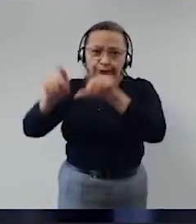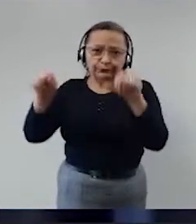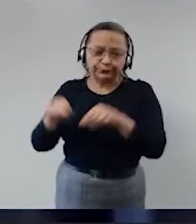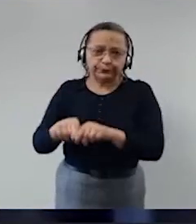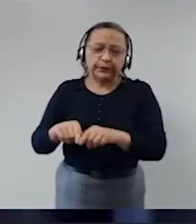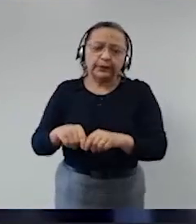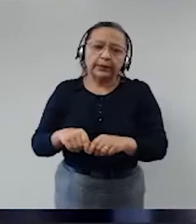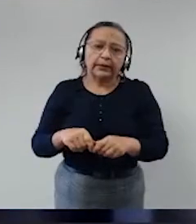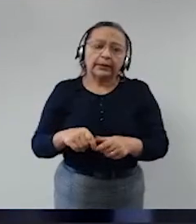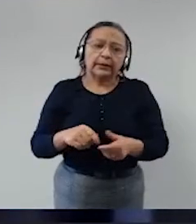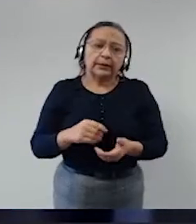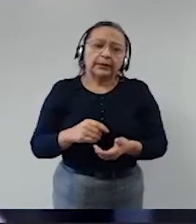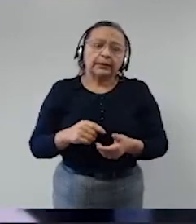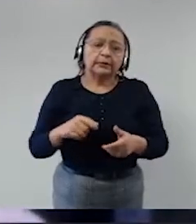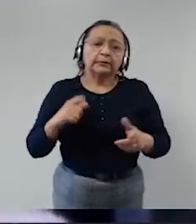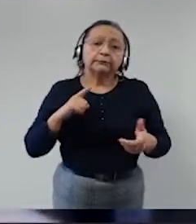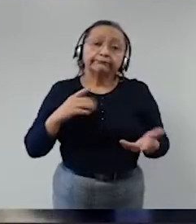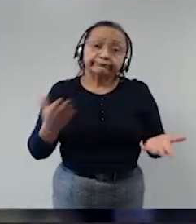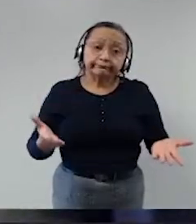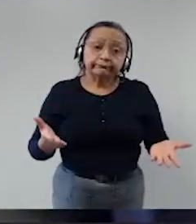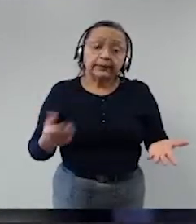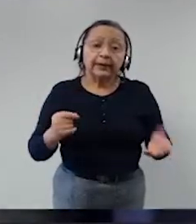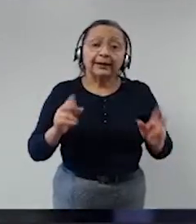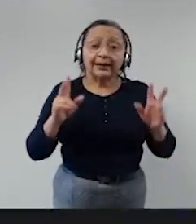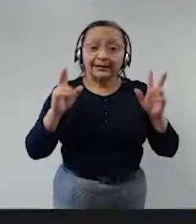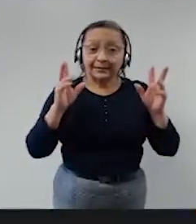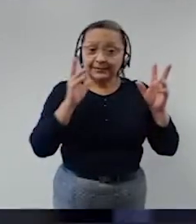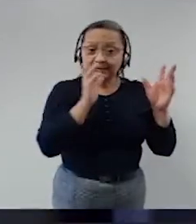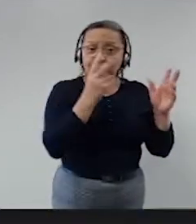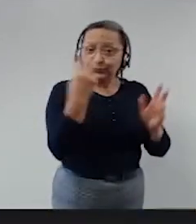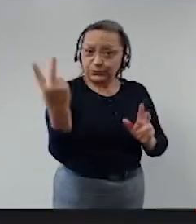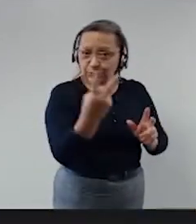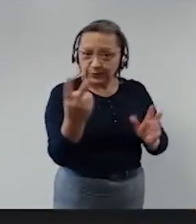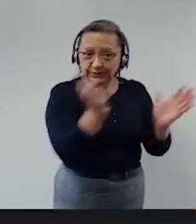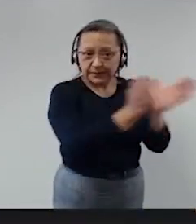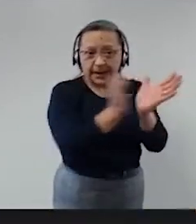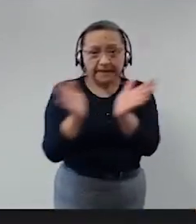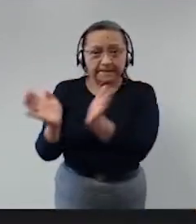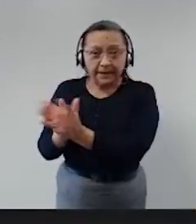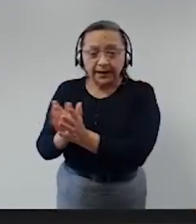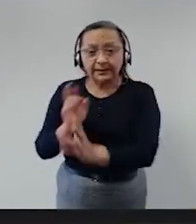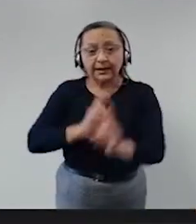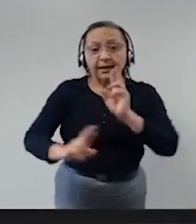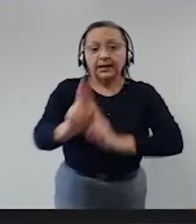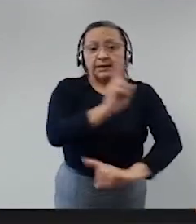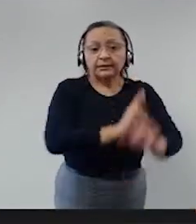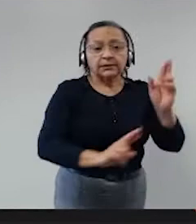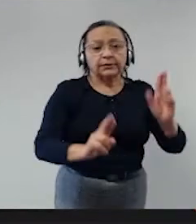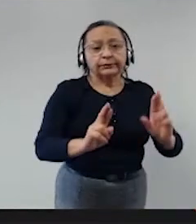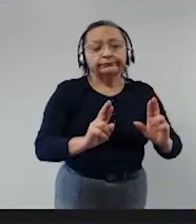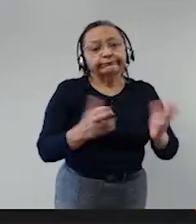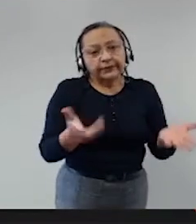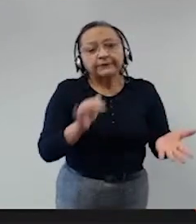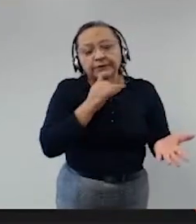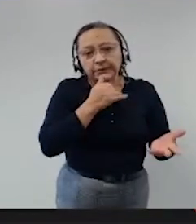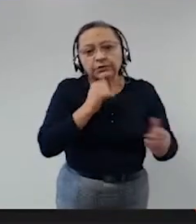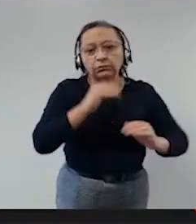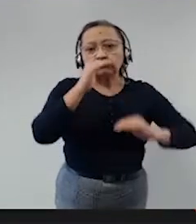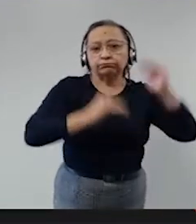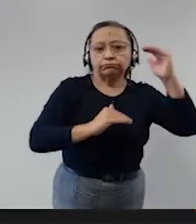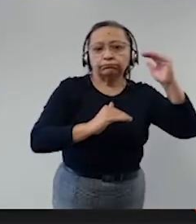princípio produtivo, tendo em vista que as partes desta relação são essencialmente desiguais. Nós sabemos